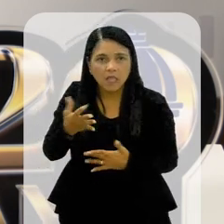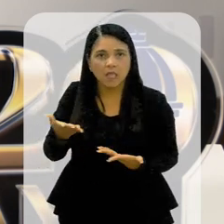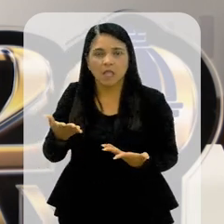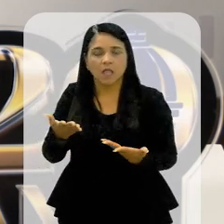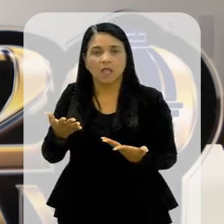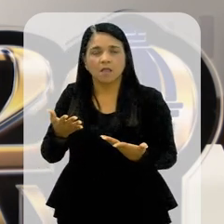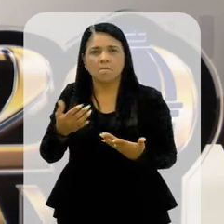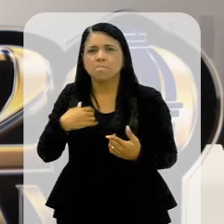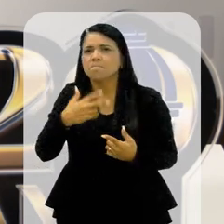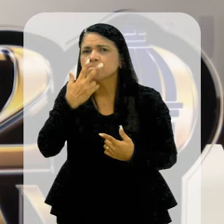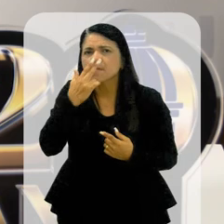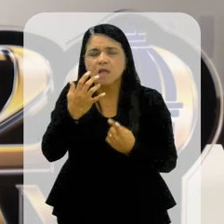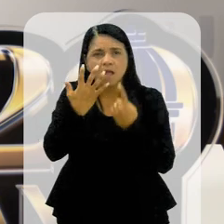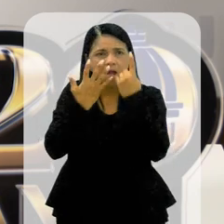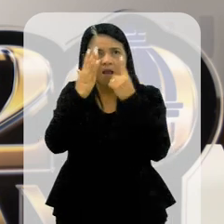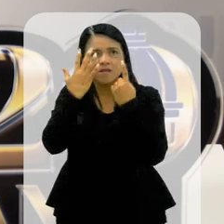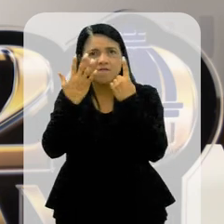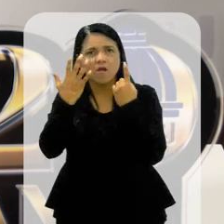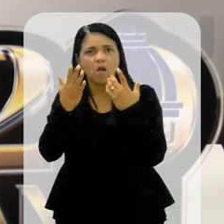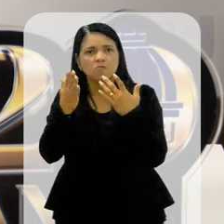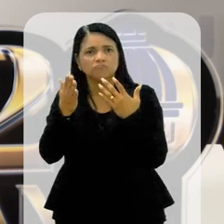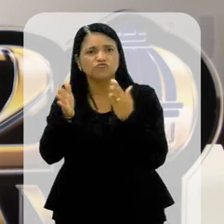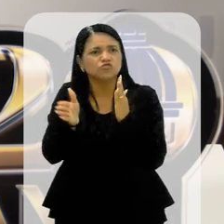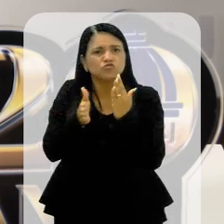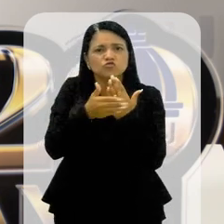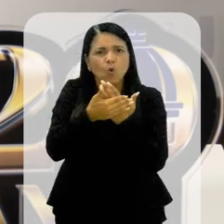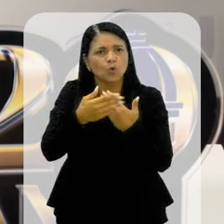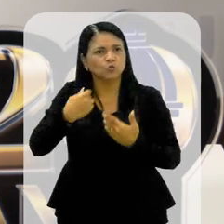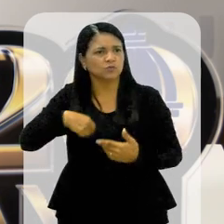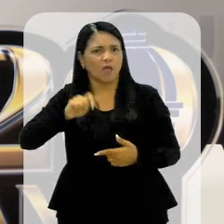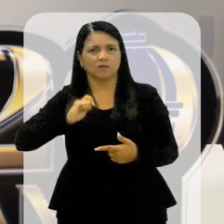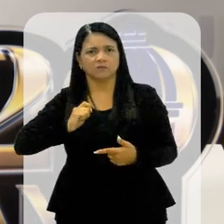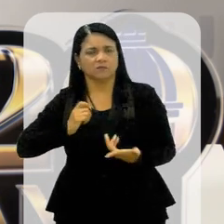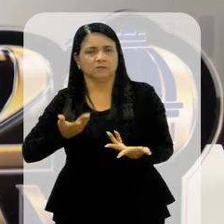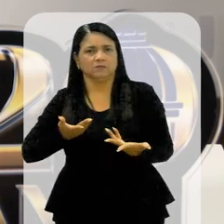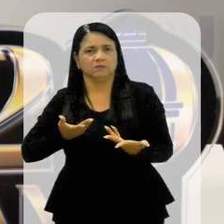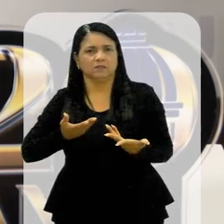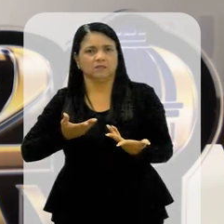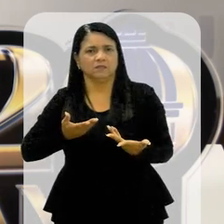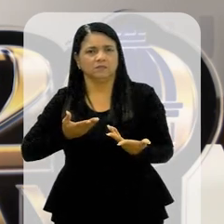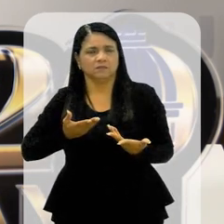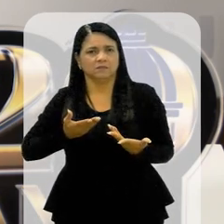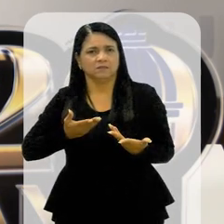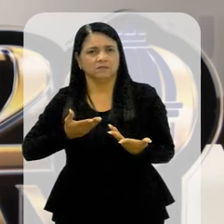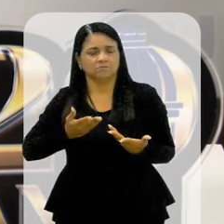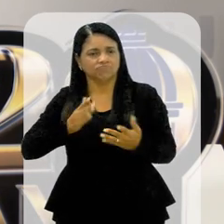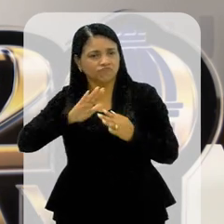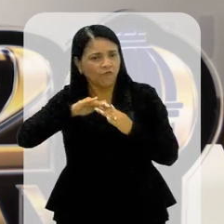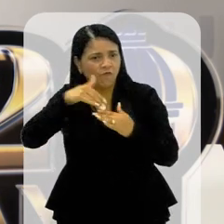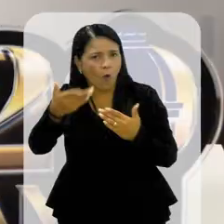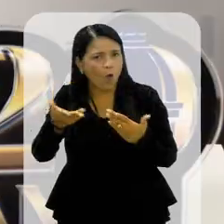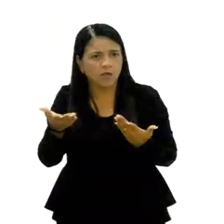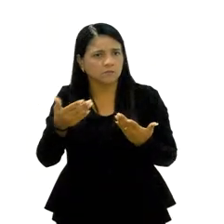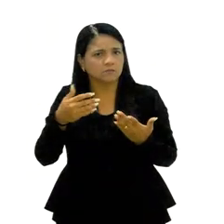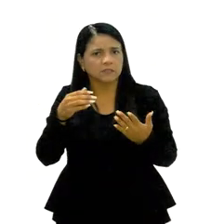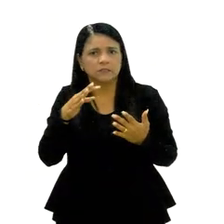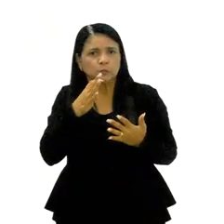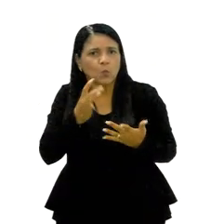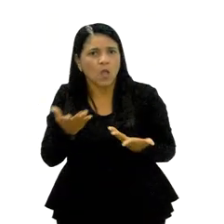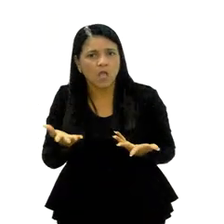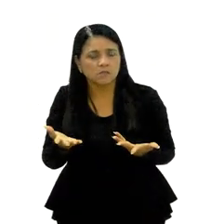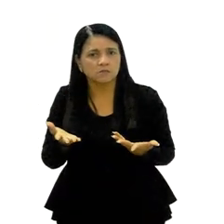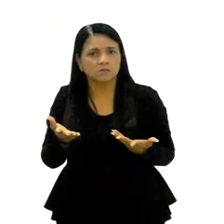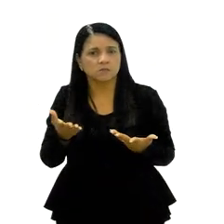que blinda os grandes artistas, né? Ao olhar externo. Eu falo muito isso. O